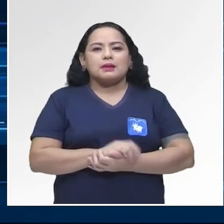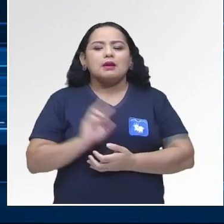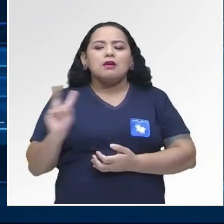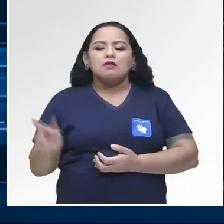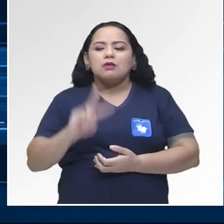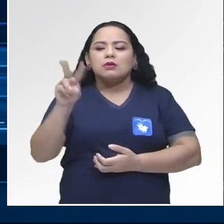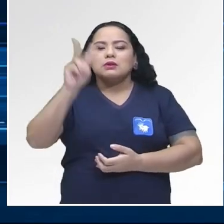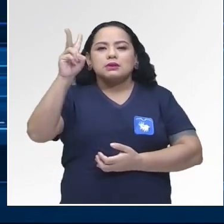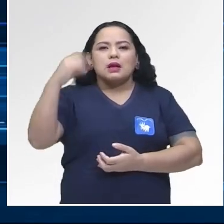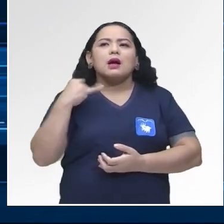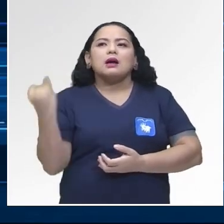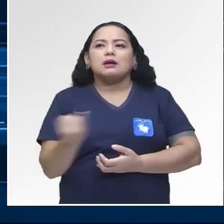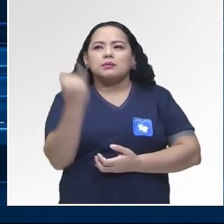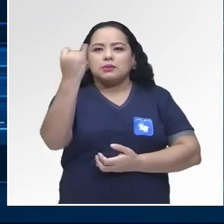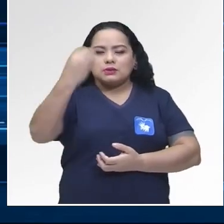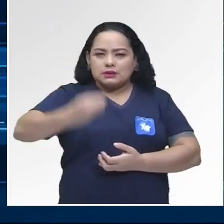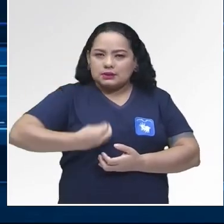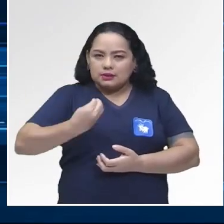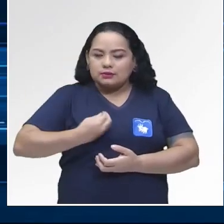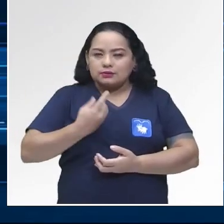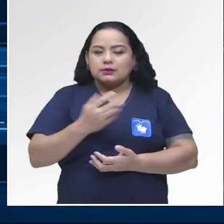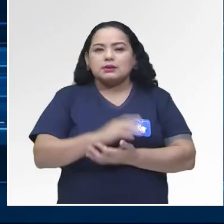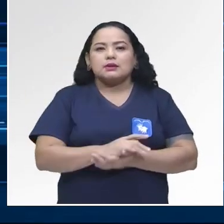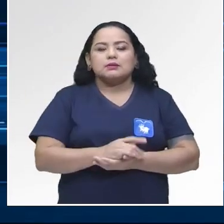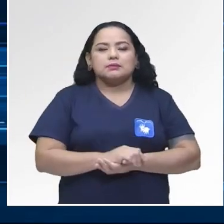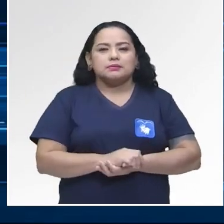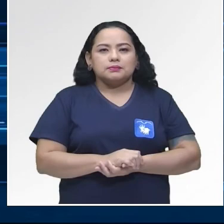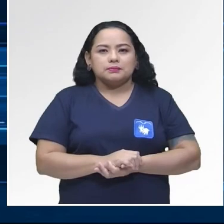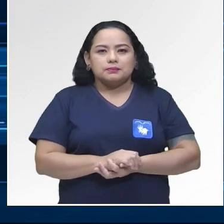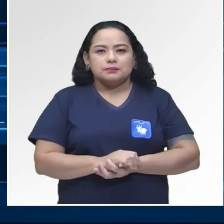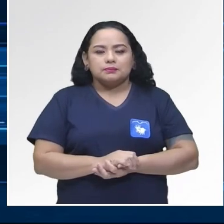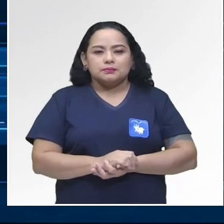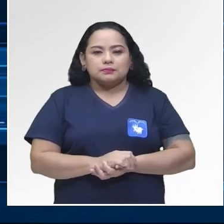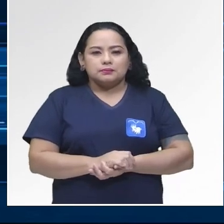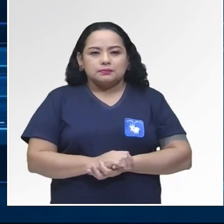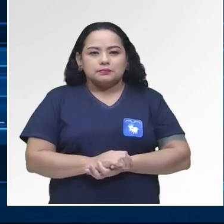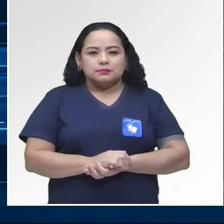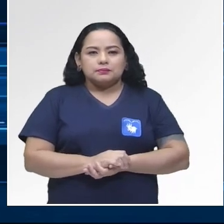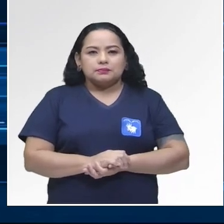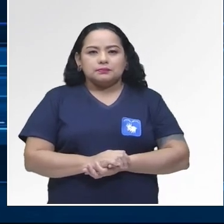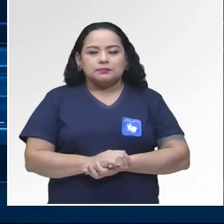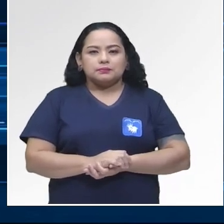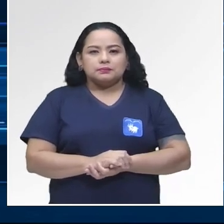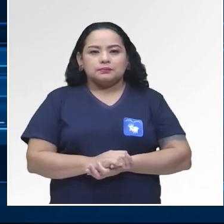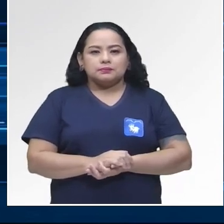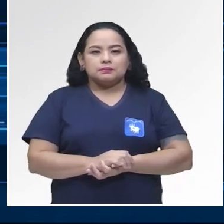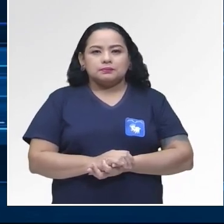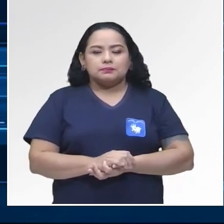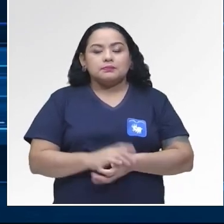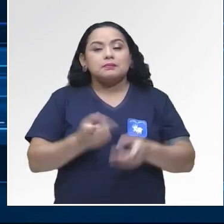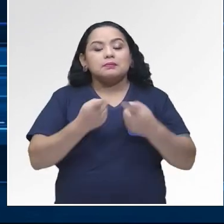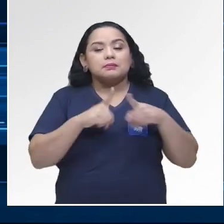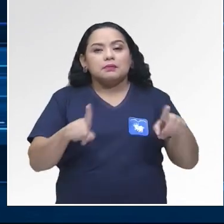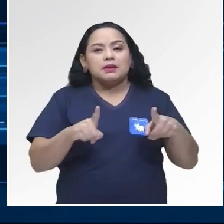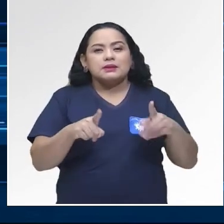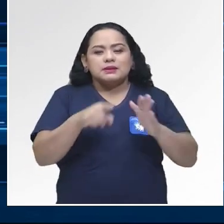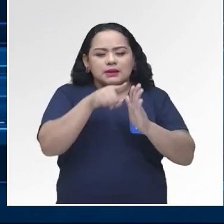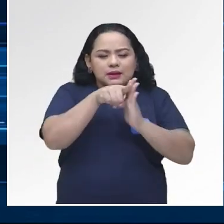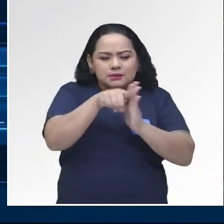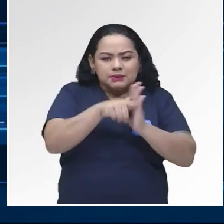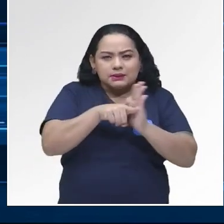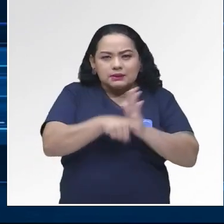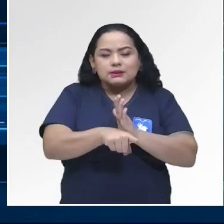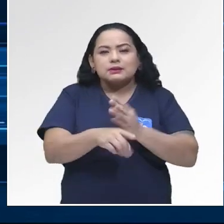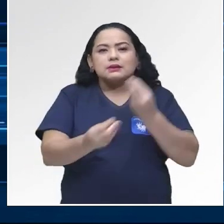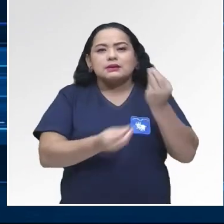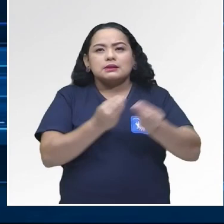orientar para que os fins não justifiquem os meios, né? Mas que o meio seja